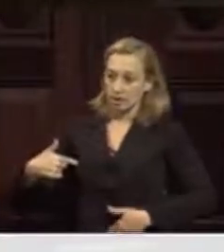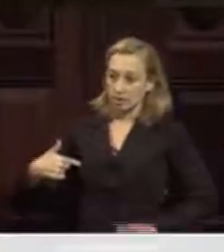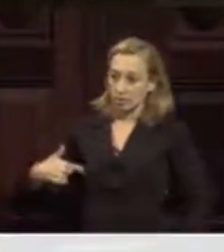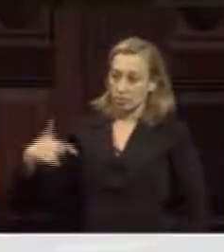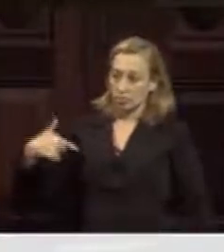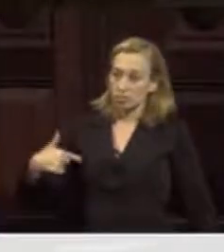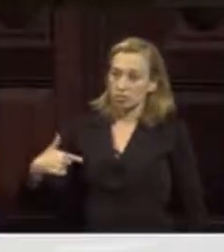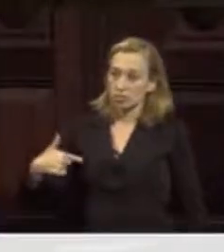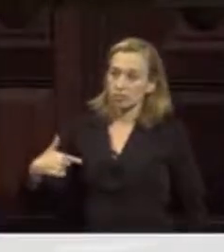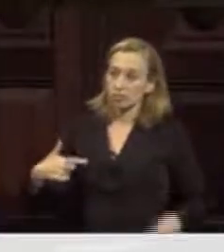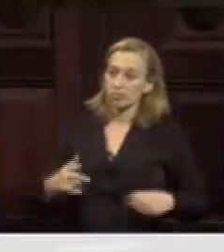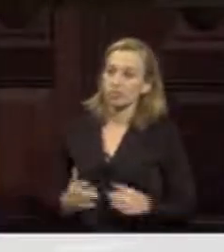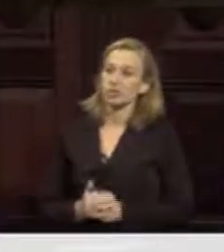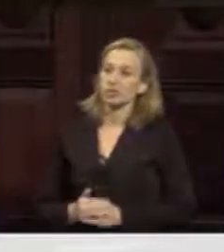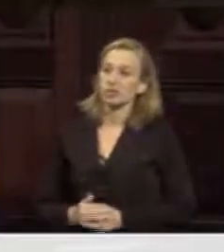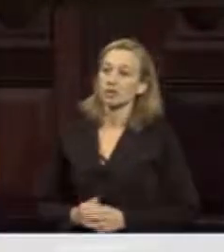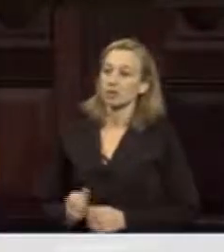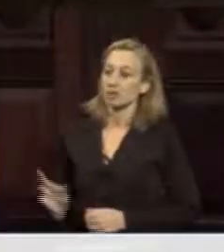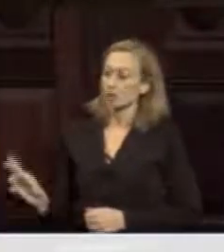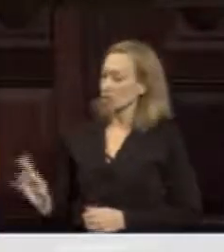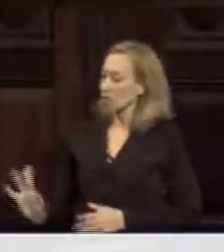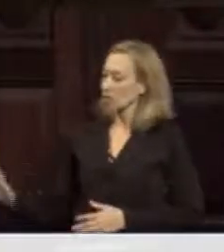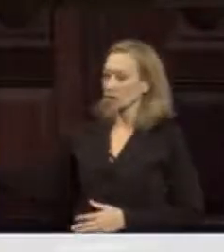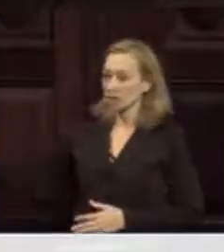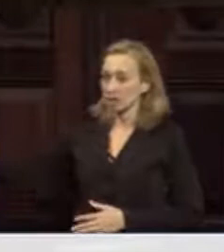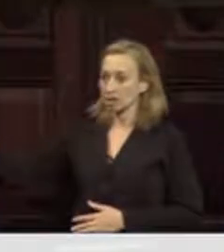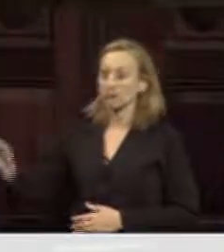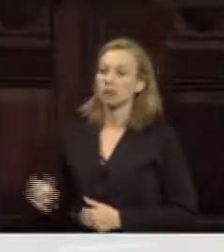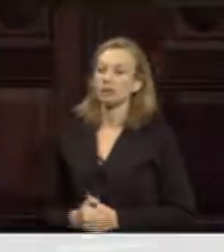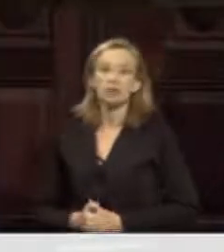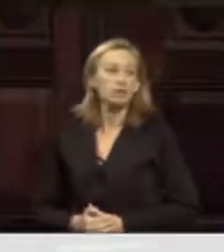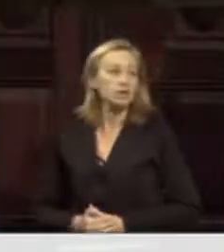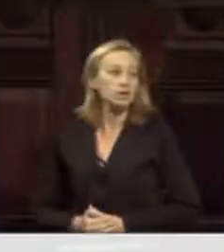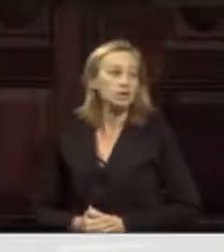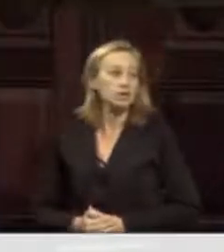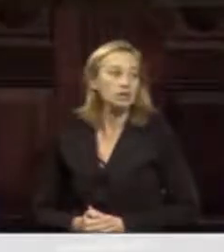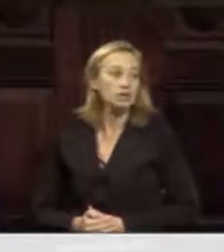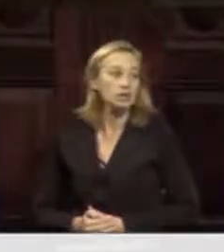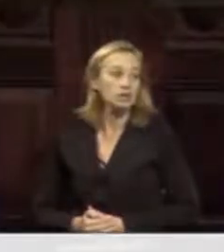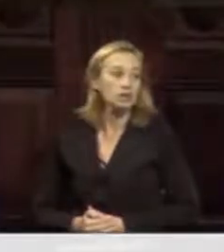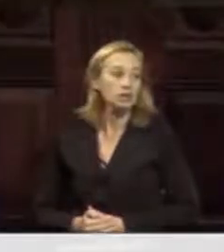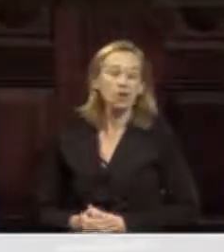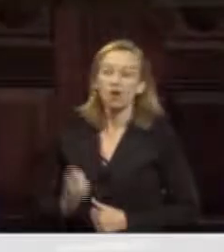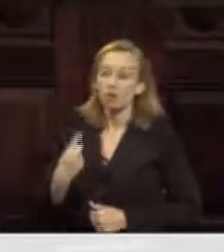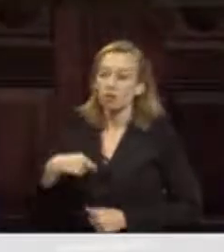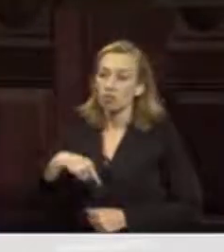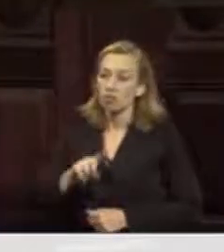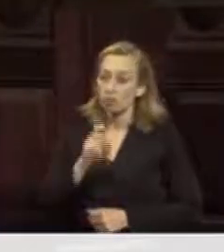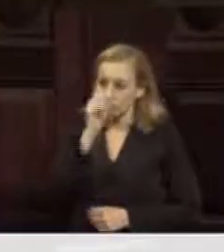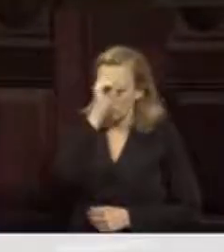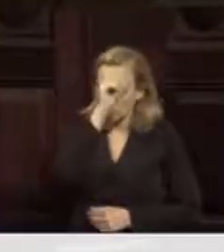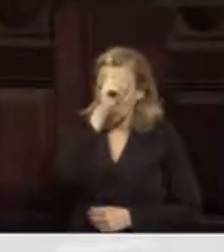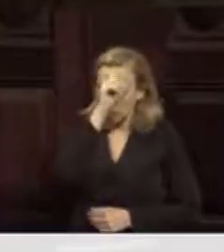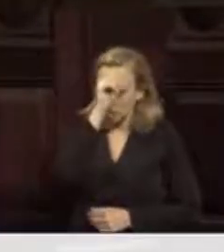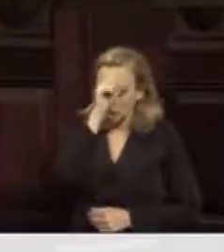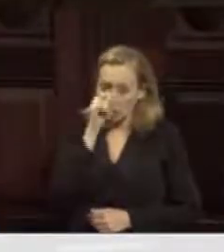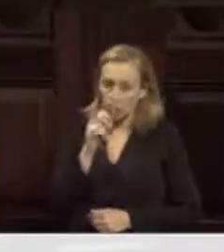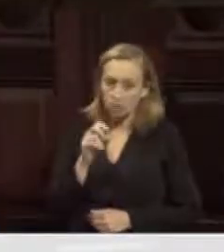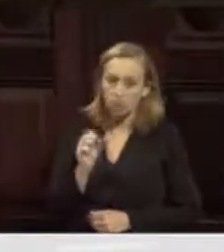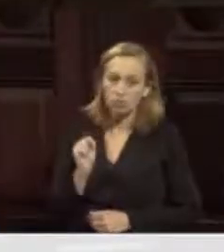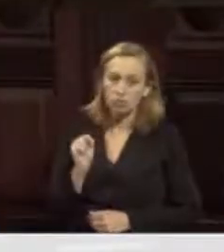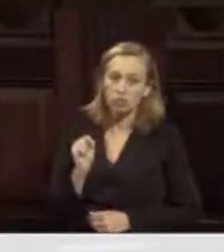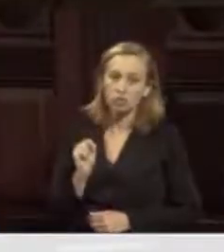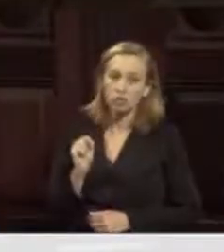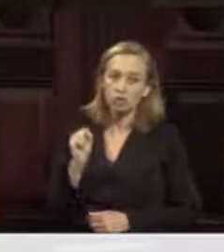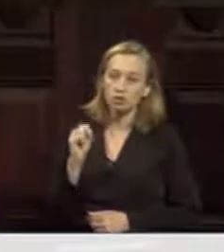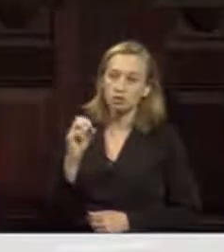uma ação na Rocinha, que, ainda que levado ao Hospital Souza Aguiar, morreu a